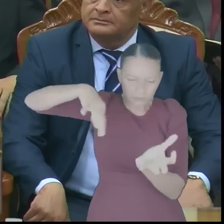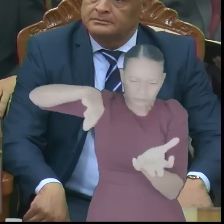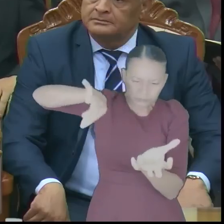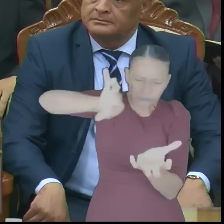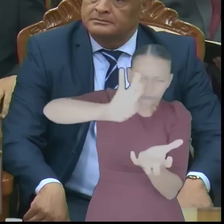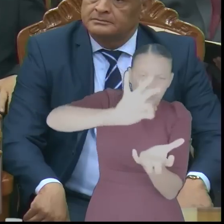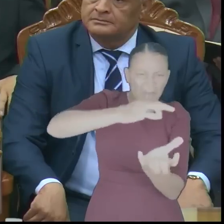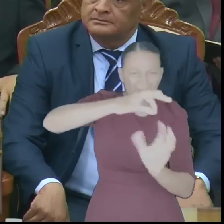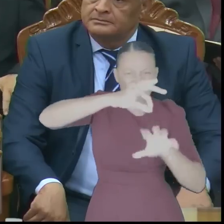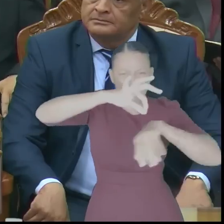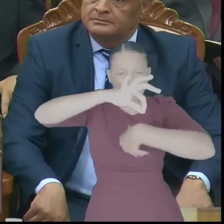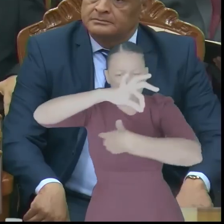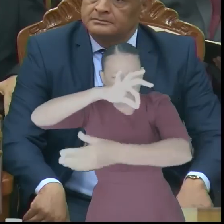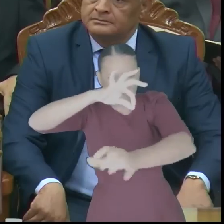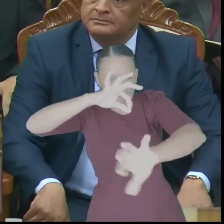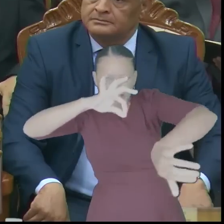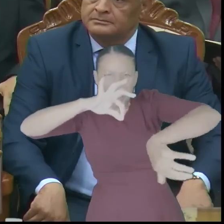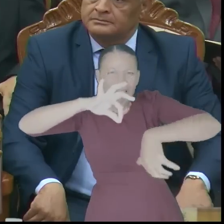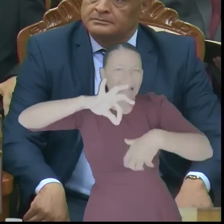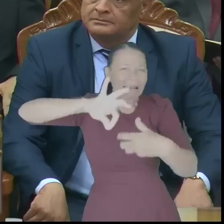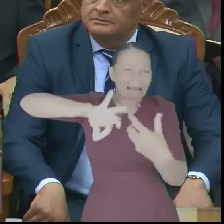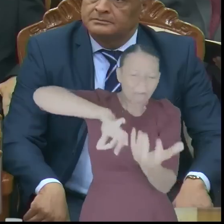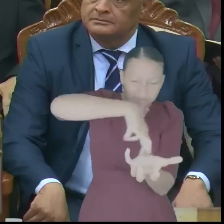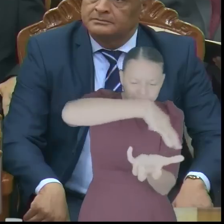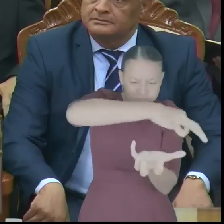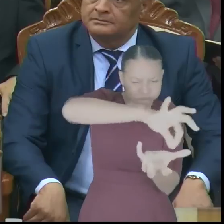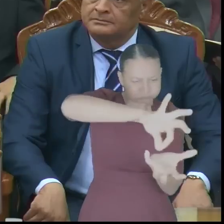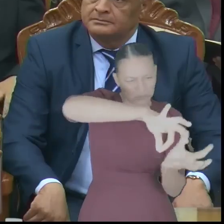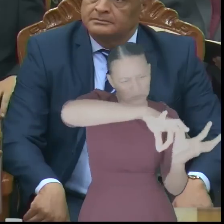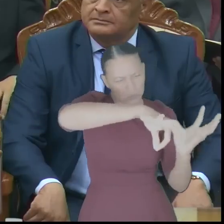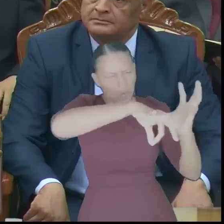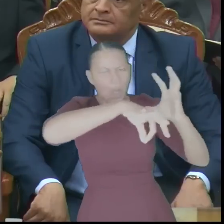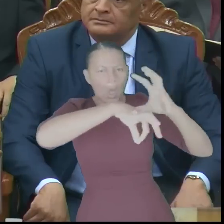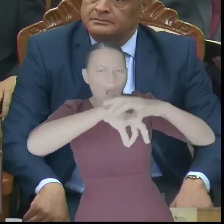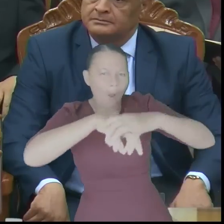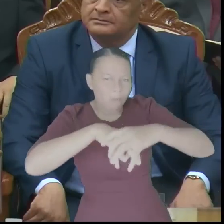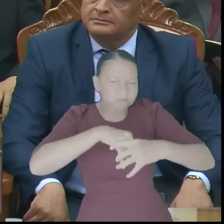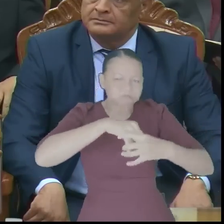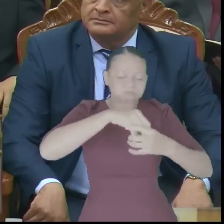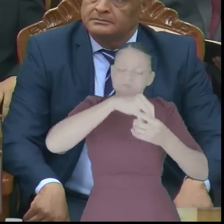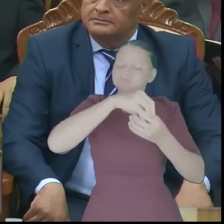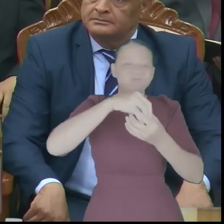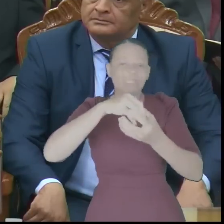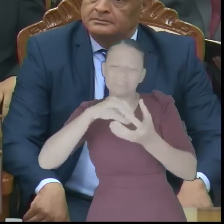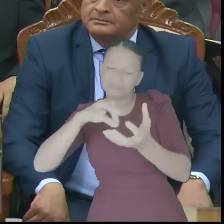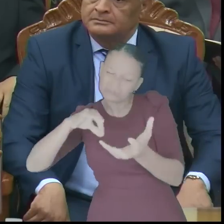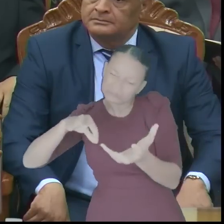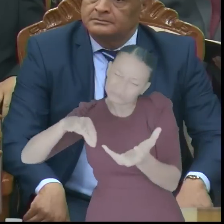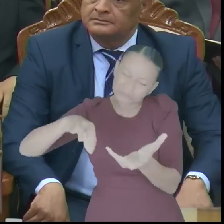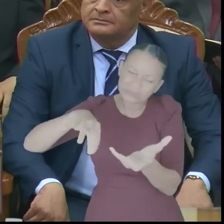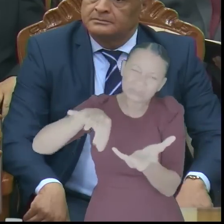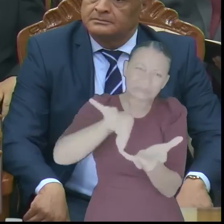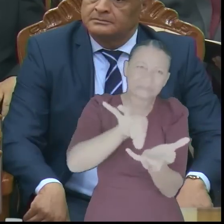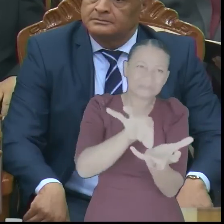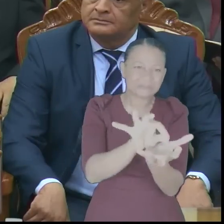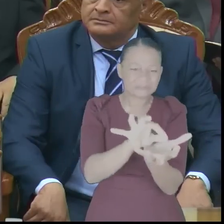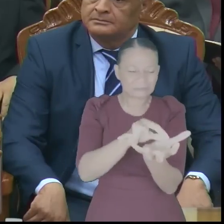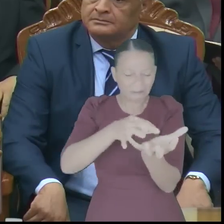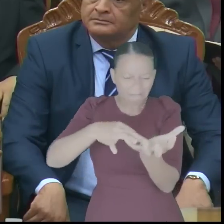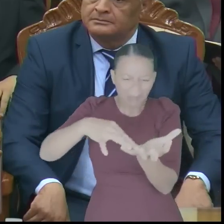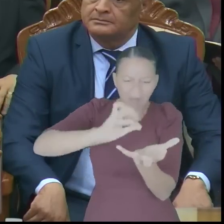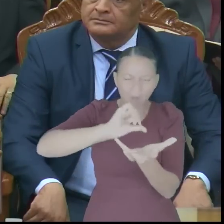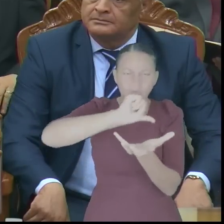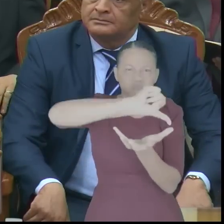Senhor, e ao invés do caos engolir o Espírito de Deus, a Bíblia diz que o Espírito de Deus